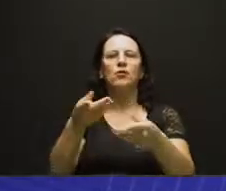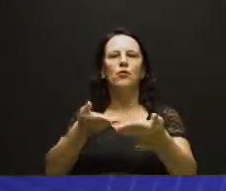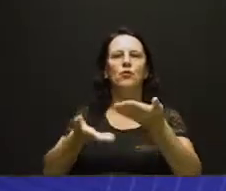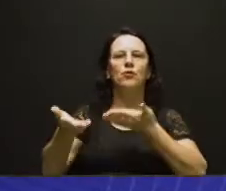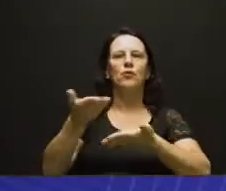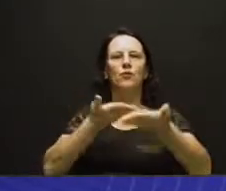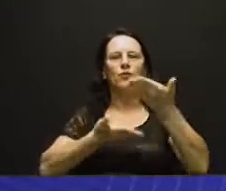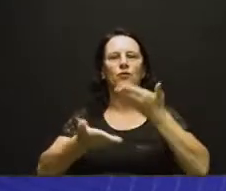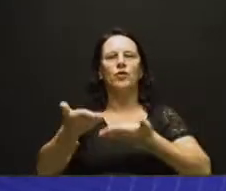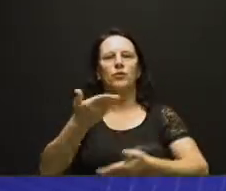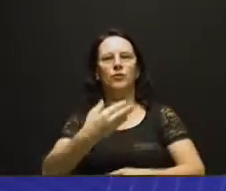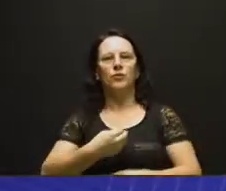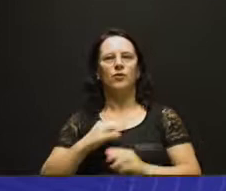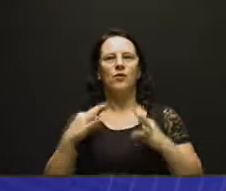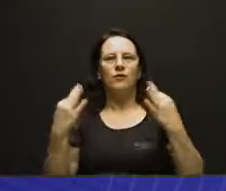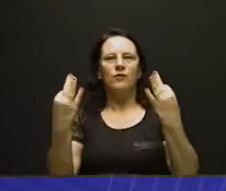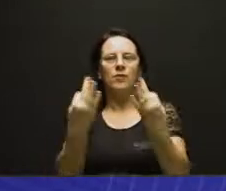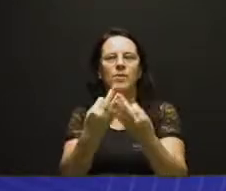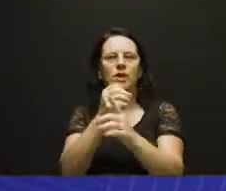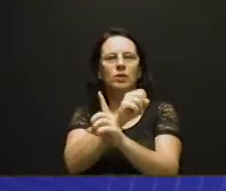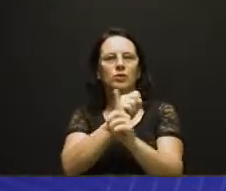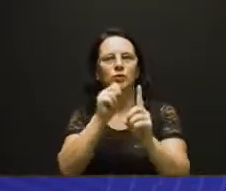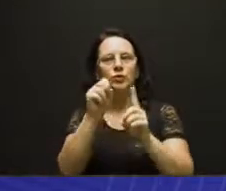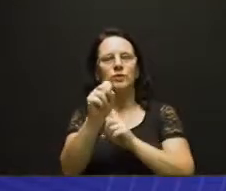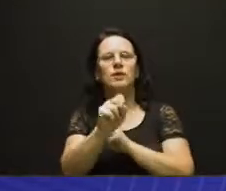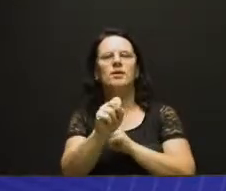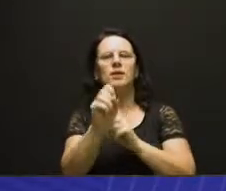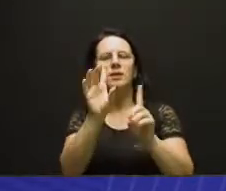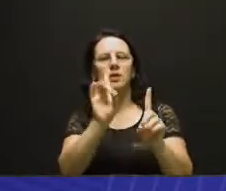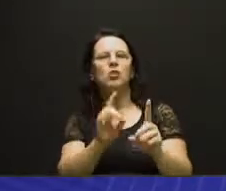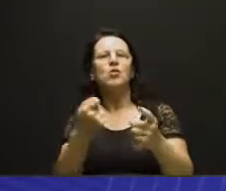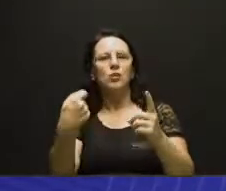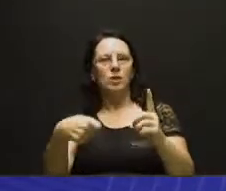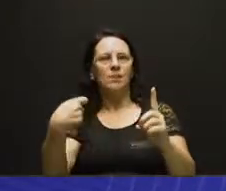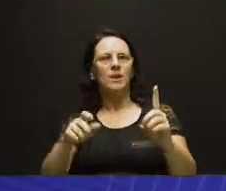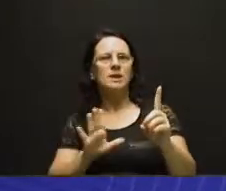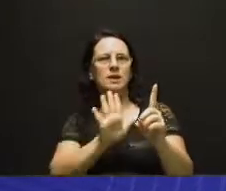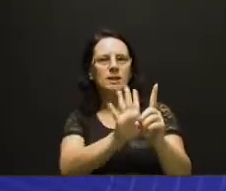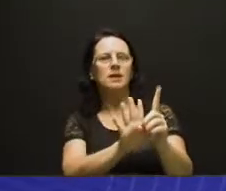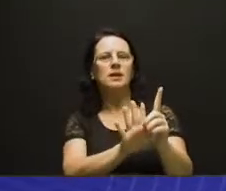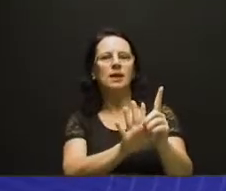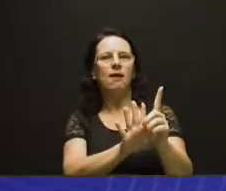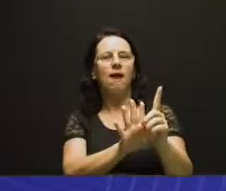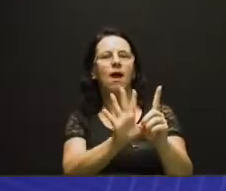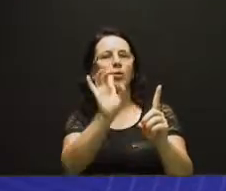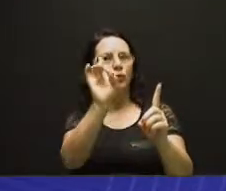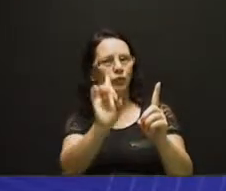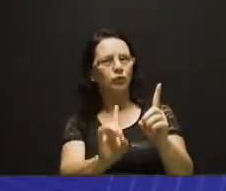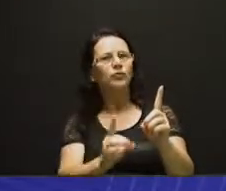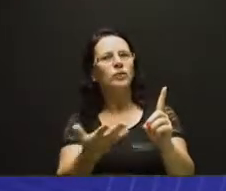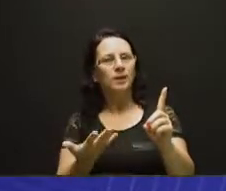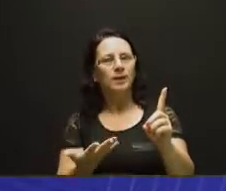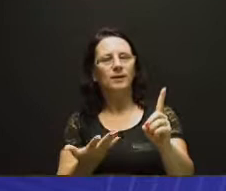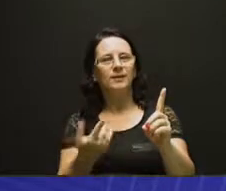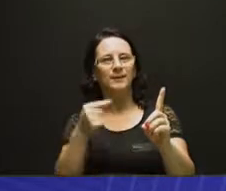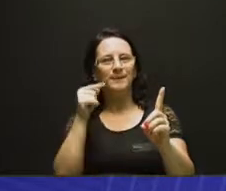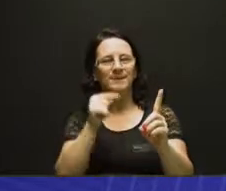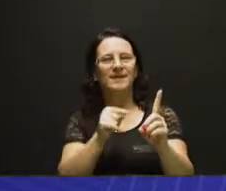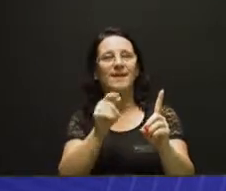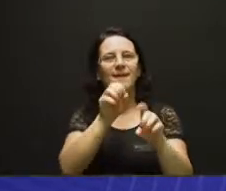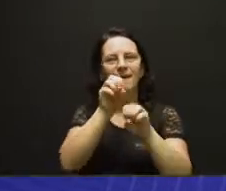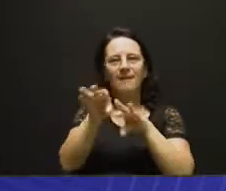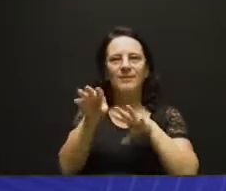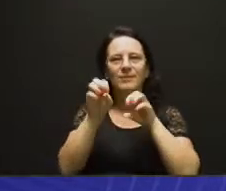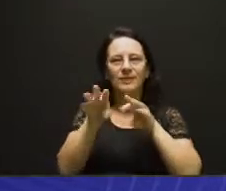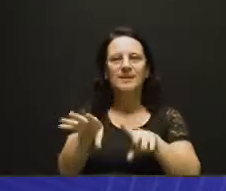à sociedade observando os recursos e adaptações necessárias para a garantia desses direitos e aí quando a gente fala em educação a